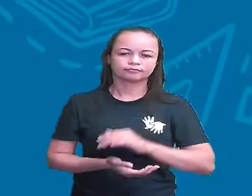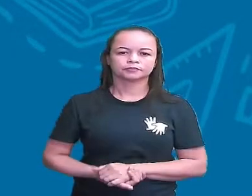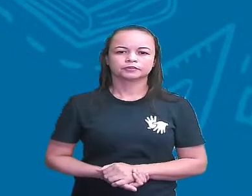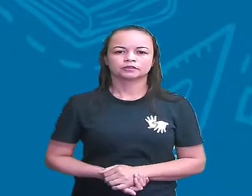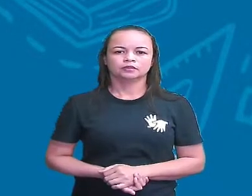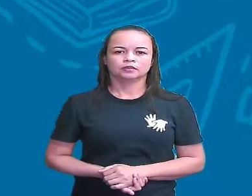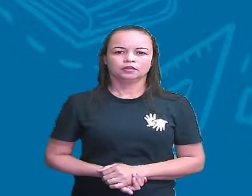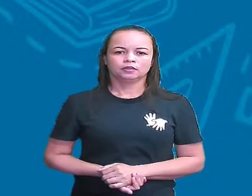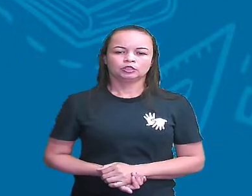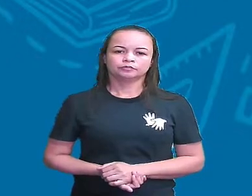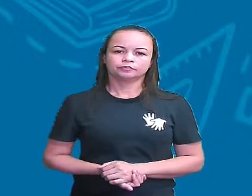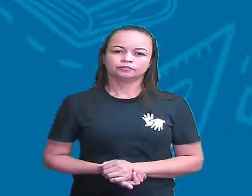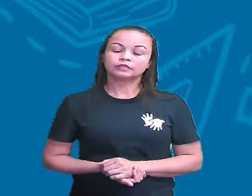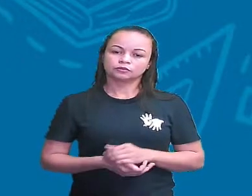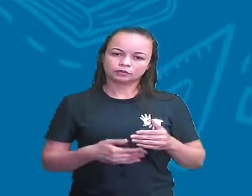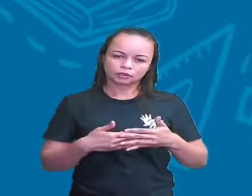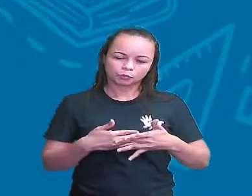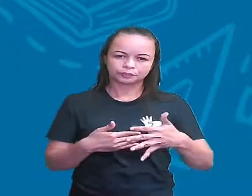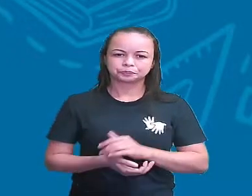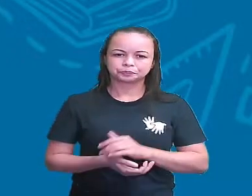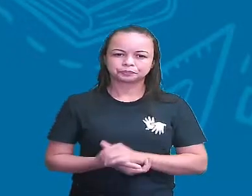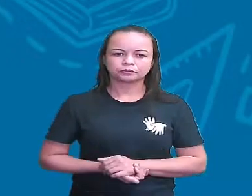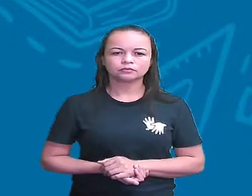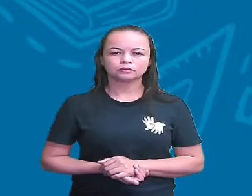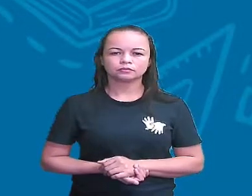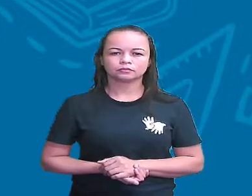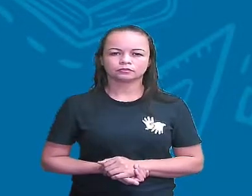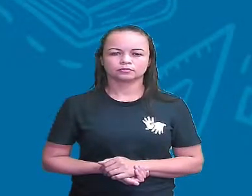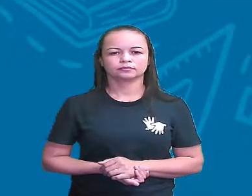Então, dando continuidade, então como é que a gente